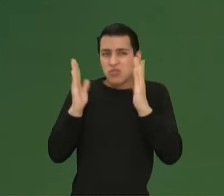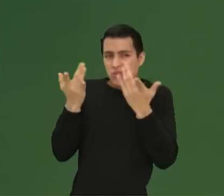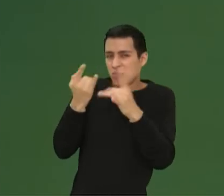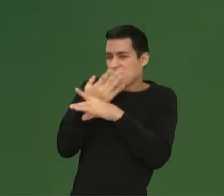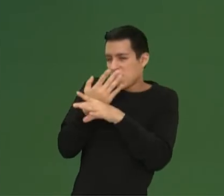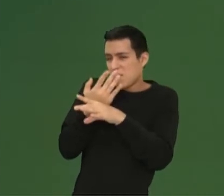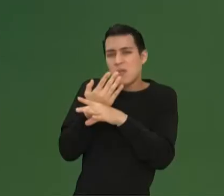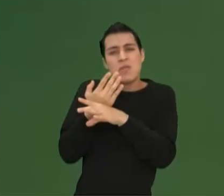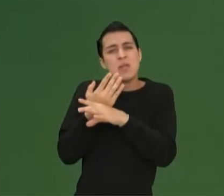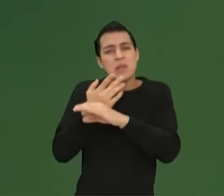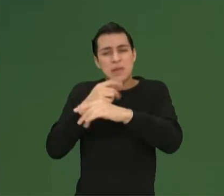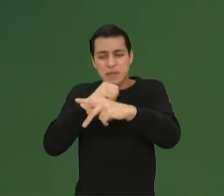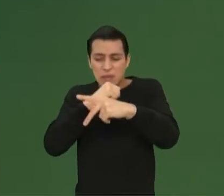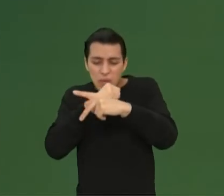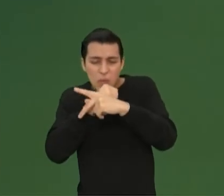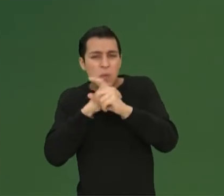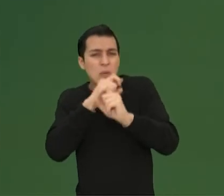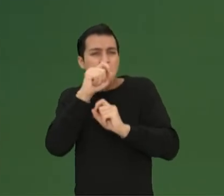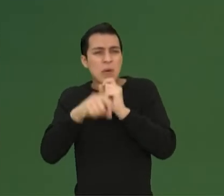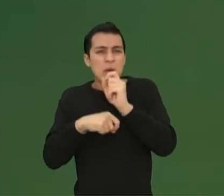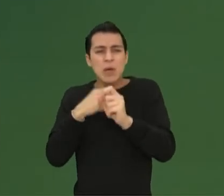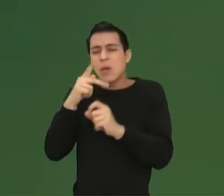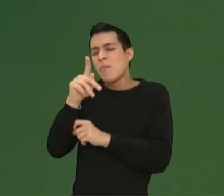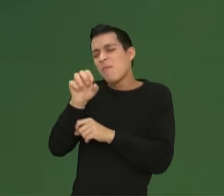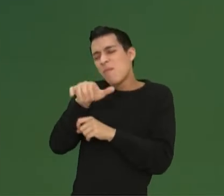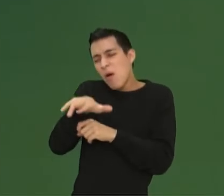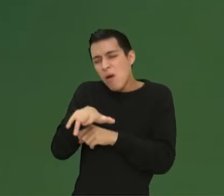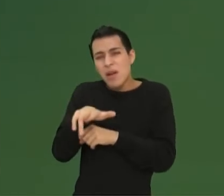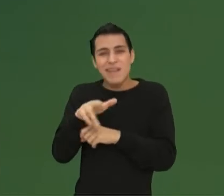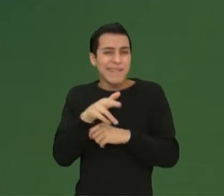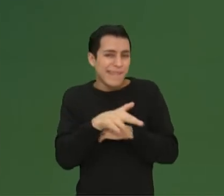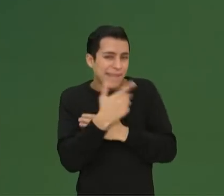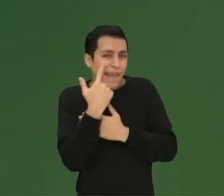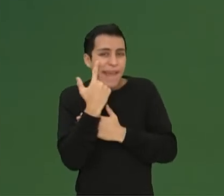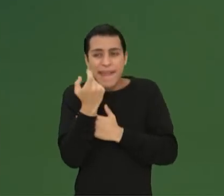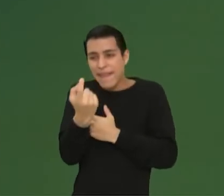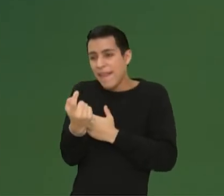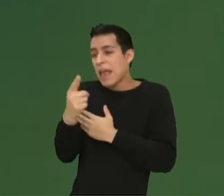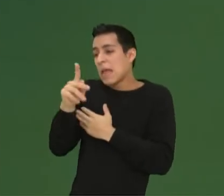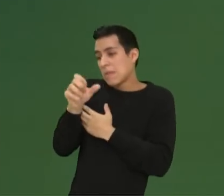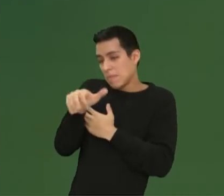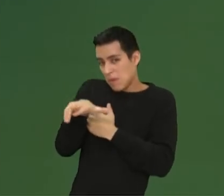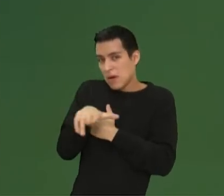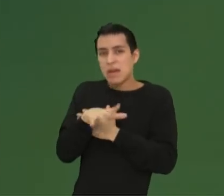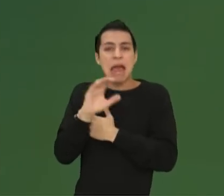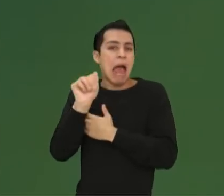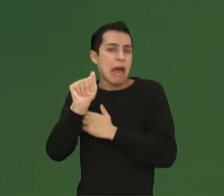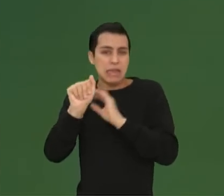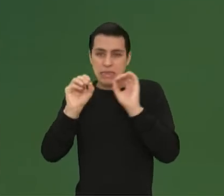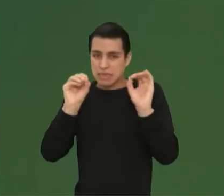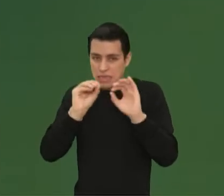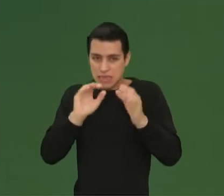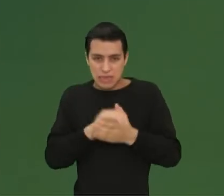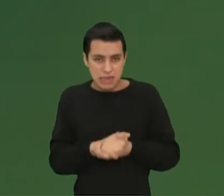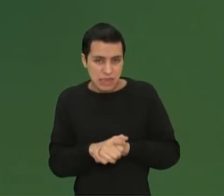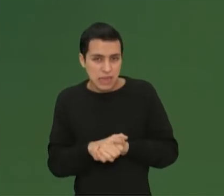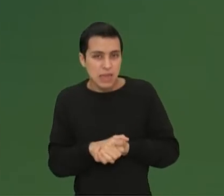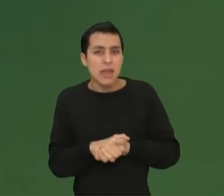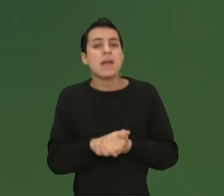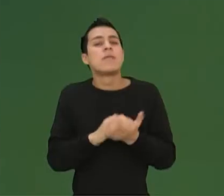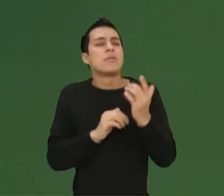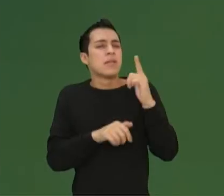uma preposição que é a preposição por. O interessar, nesse caso, exige o por e não o a. Letra